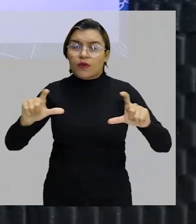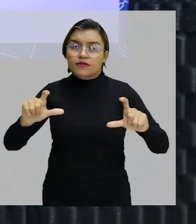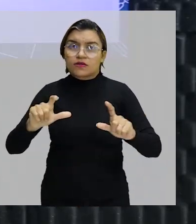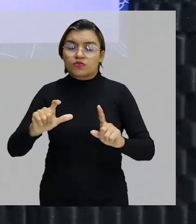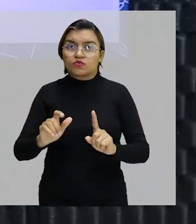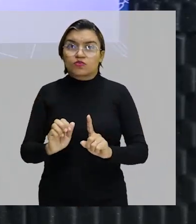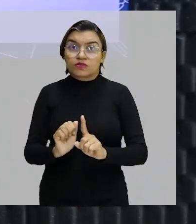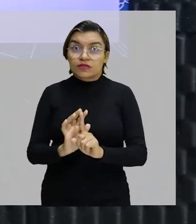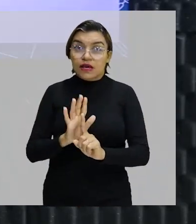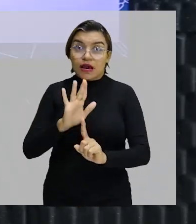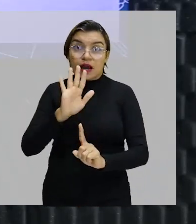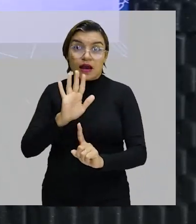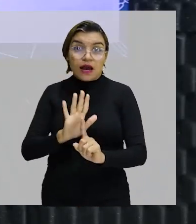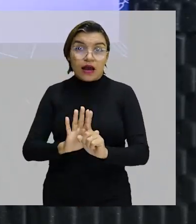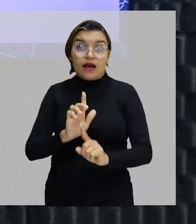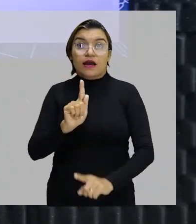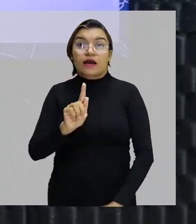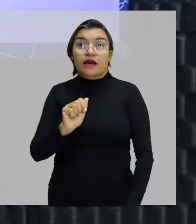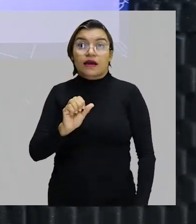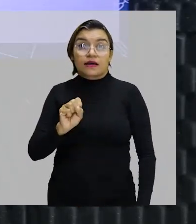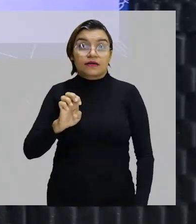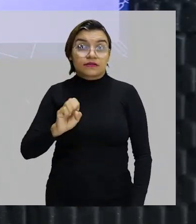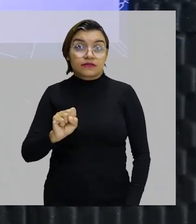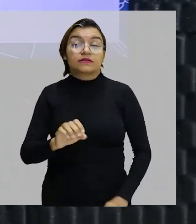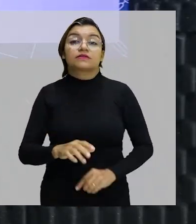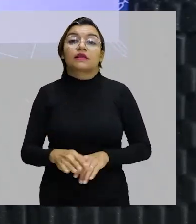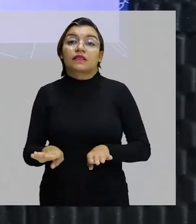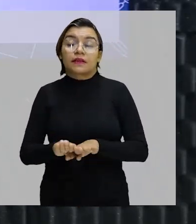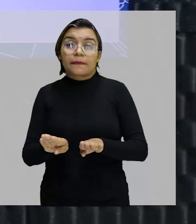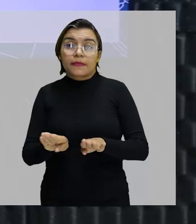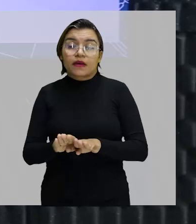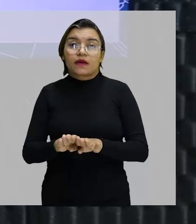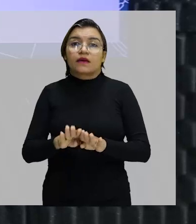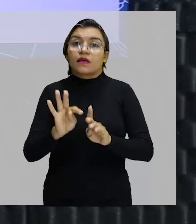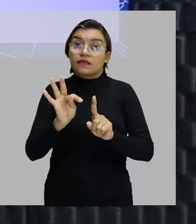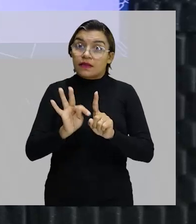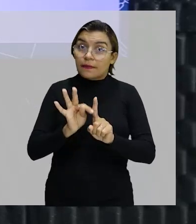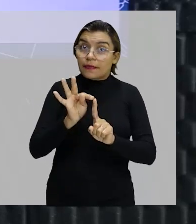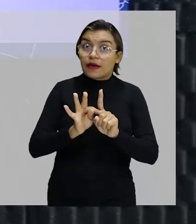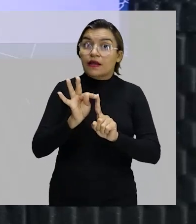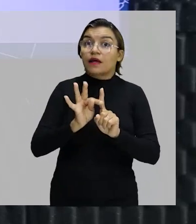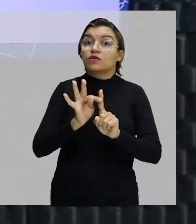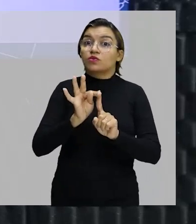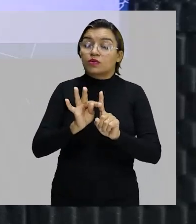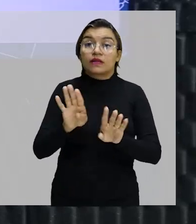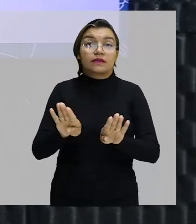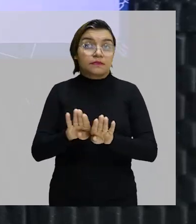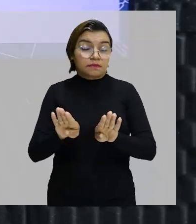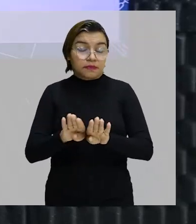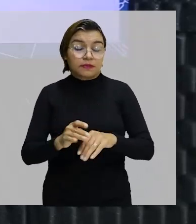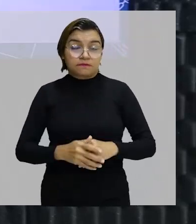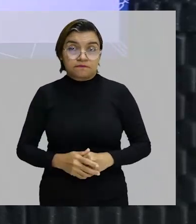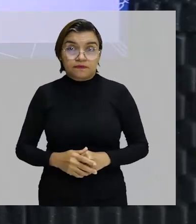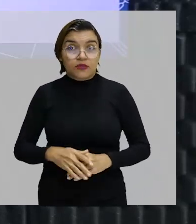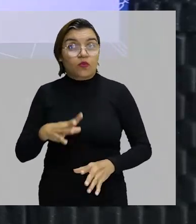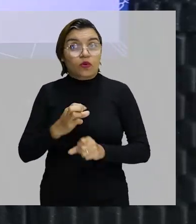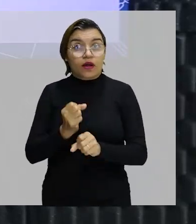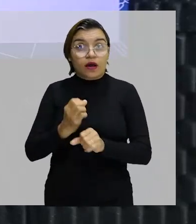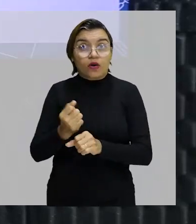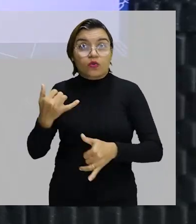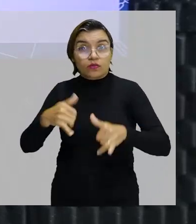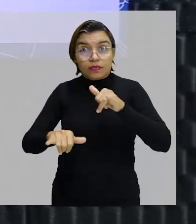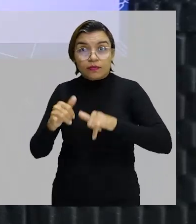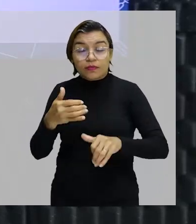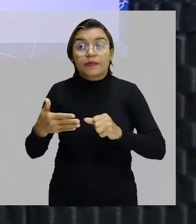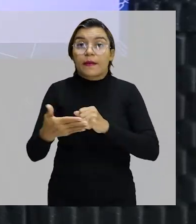vamos apresentar aqui as condições normais de temperatura e pressão. Então, o cálculo estequiométrico vai estar baseado